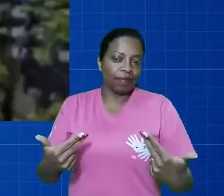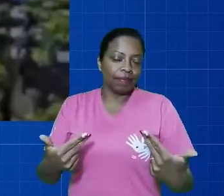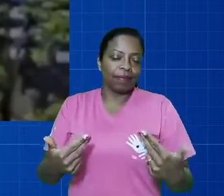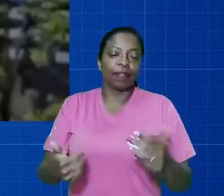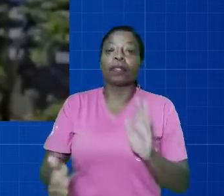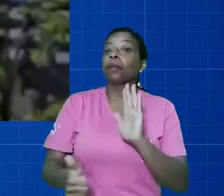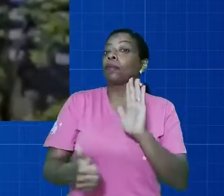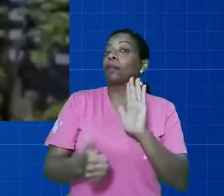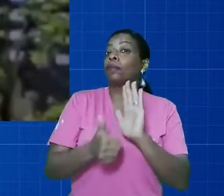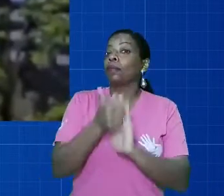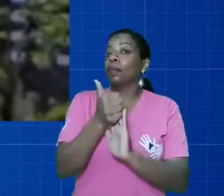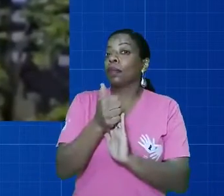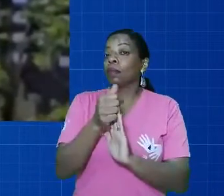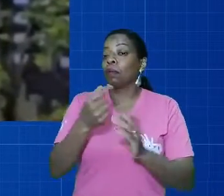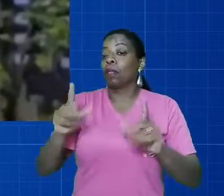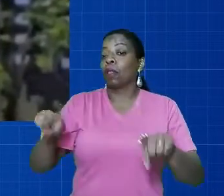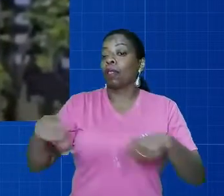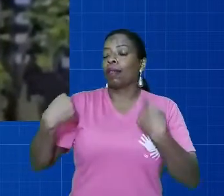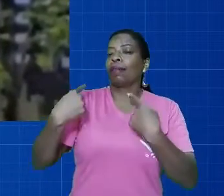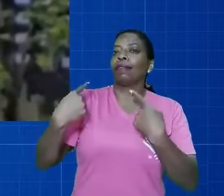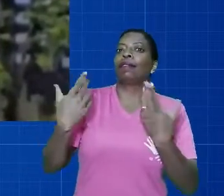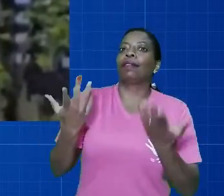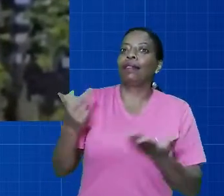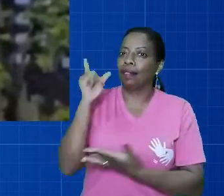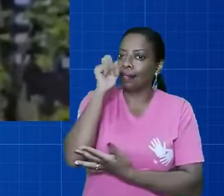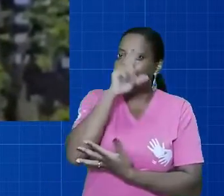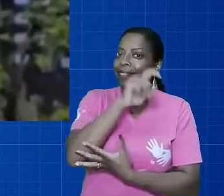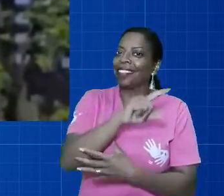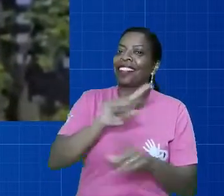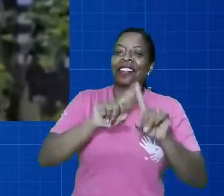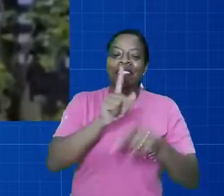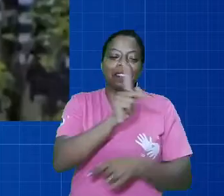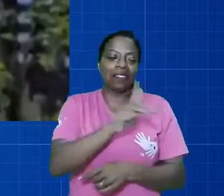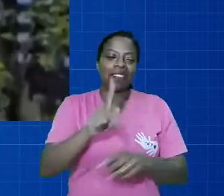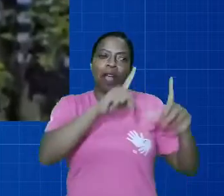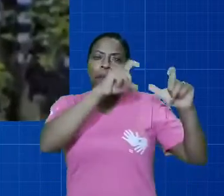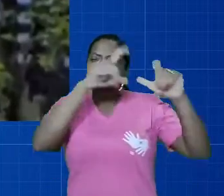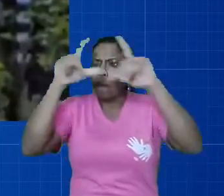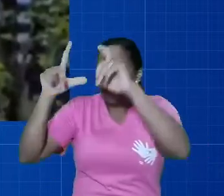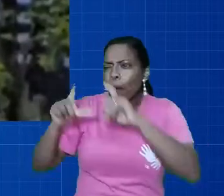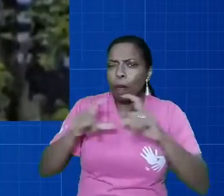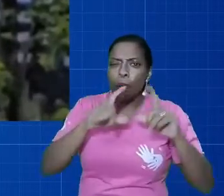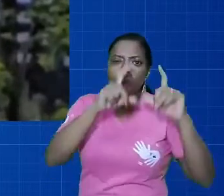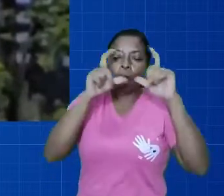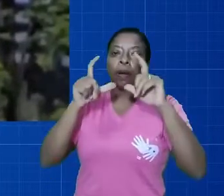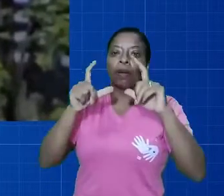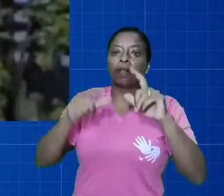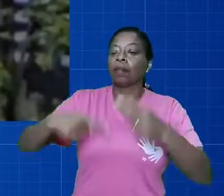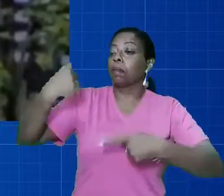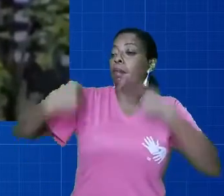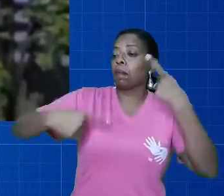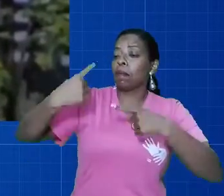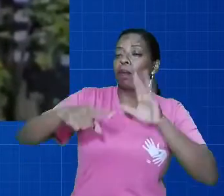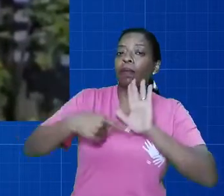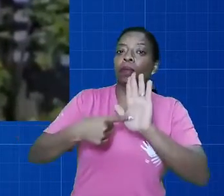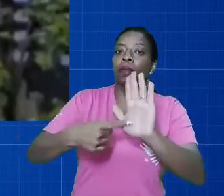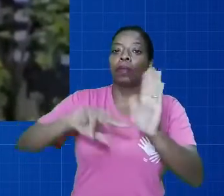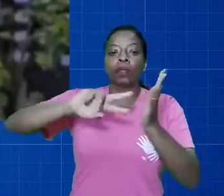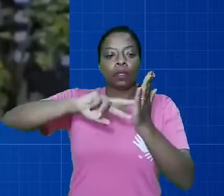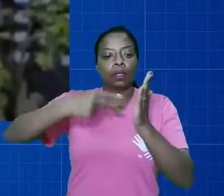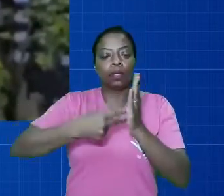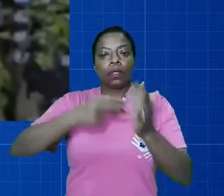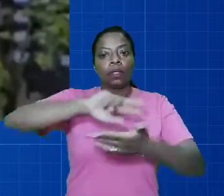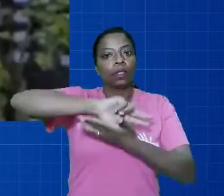primeiro momento, né, foi considerado um desafio. Os professores tiraram fotos e dentro das discussões apareceram diversos